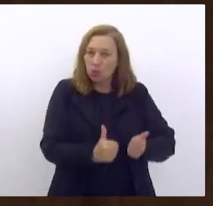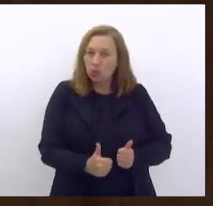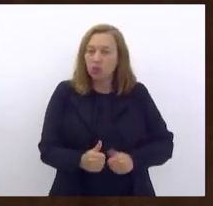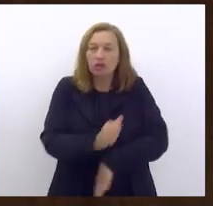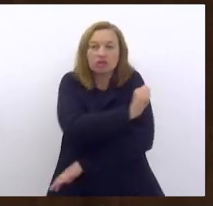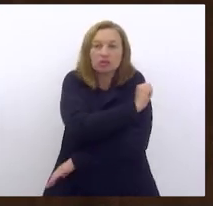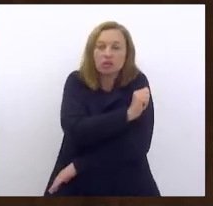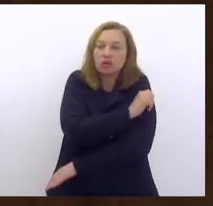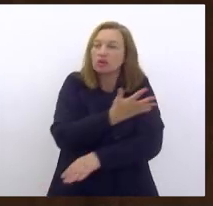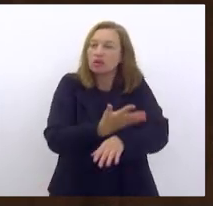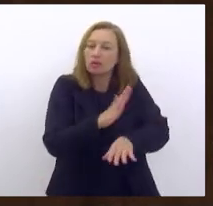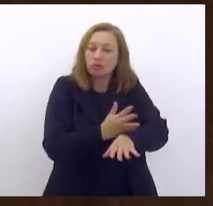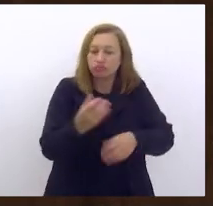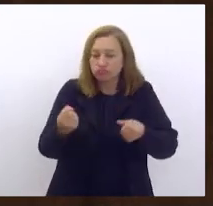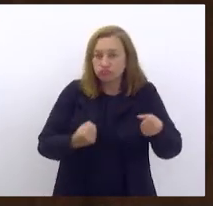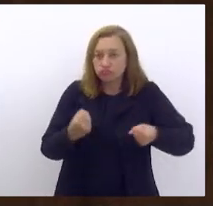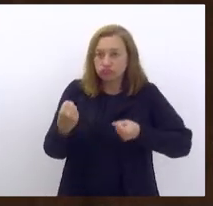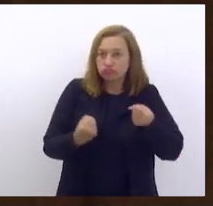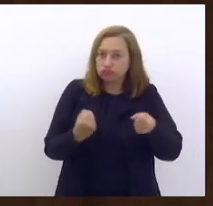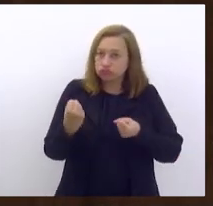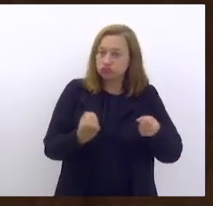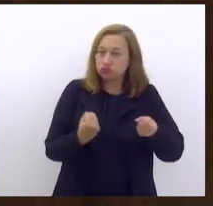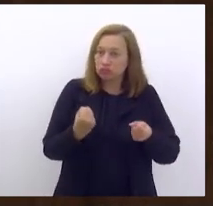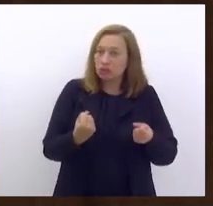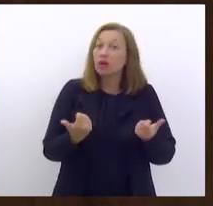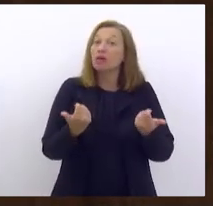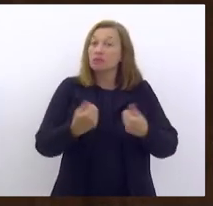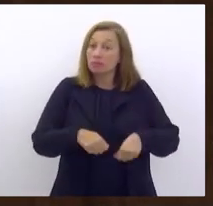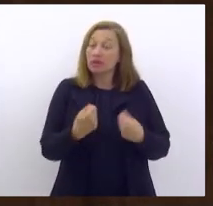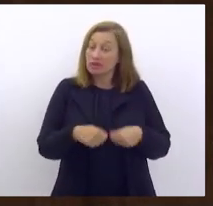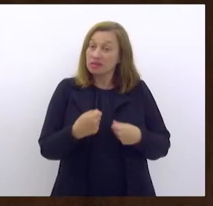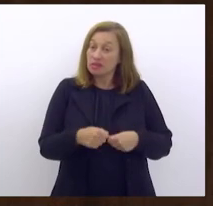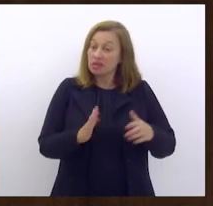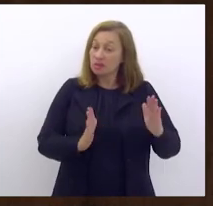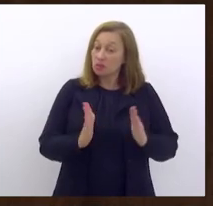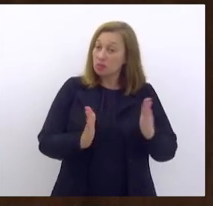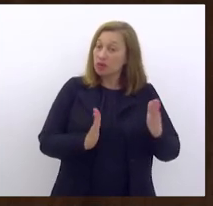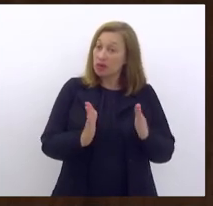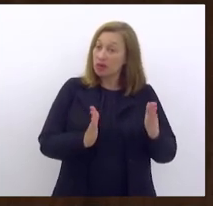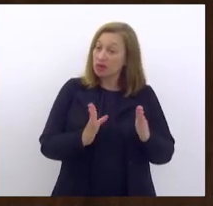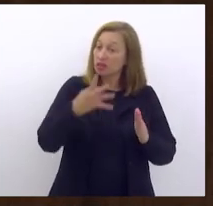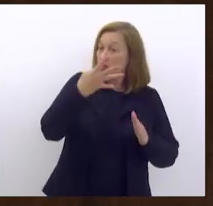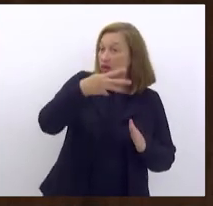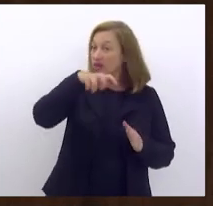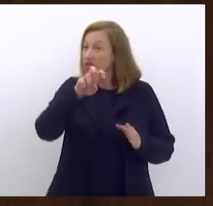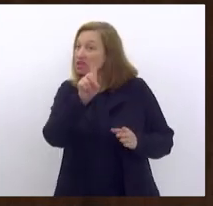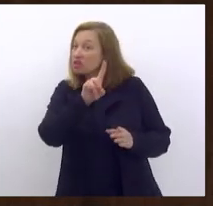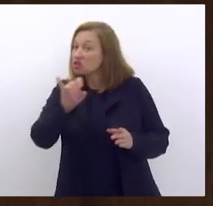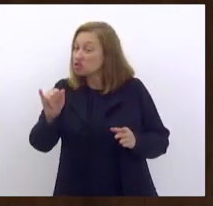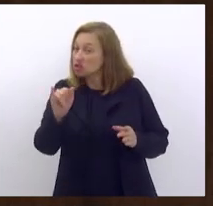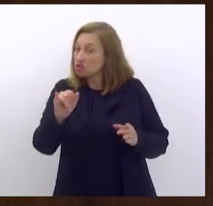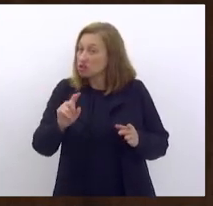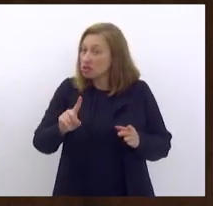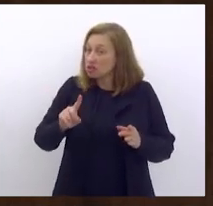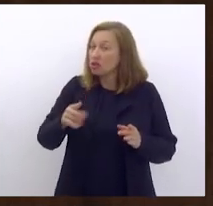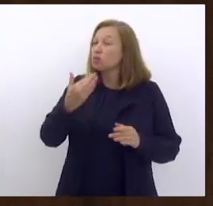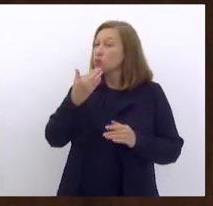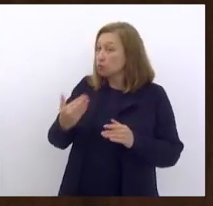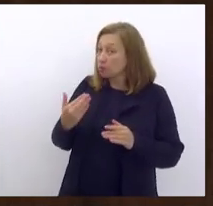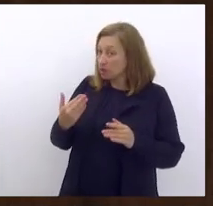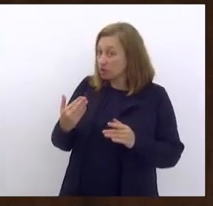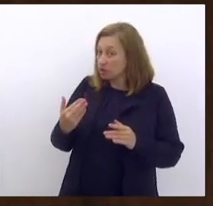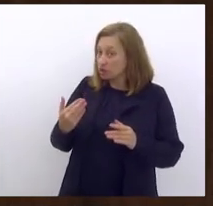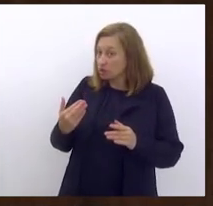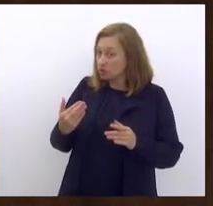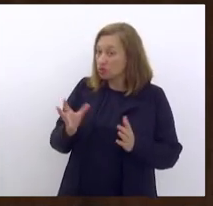prova prática de direção deva ocorrer no prazo máximo de 45 dias a partir da solicitação